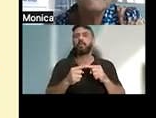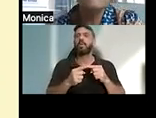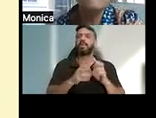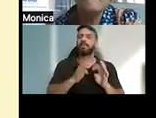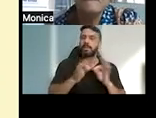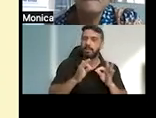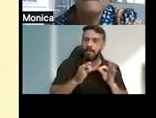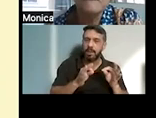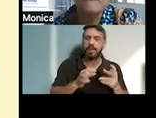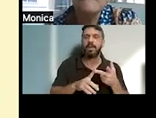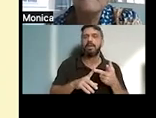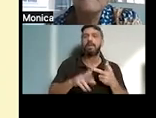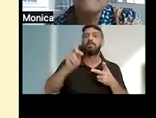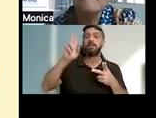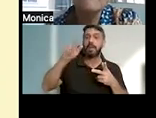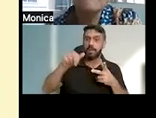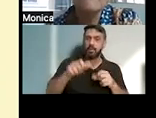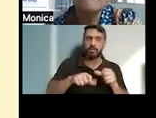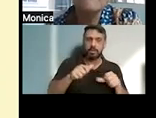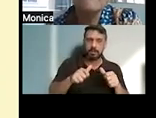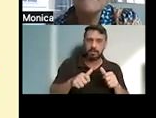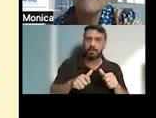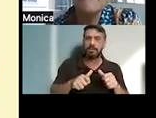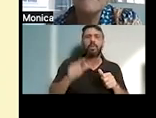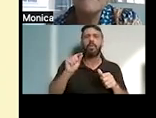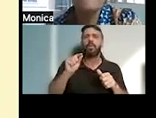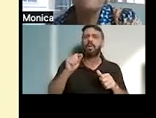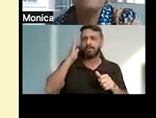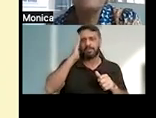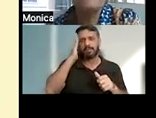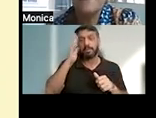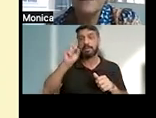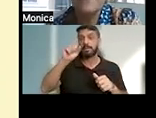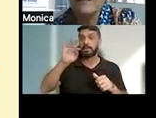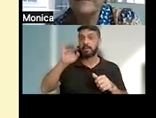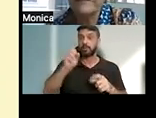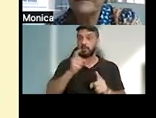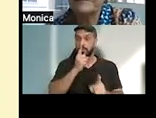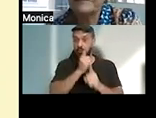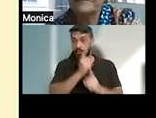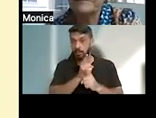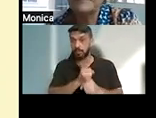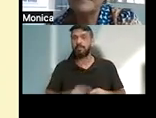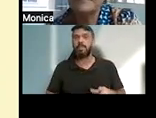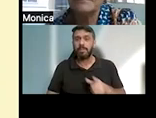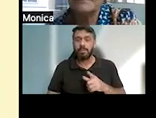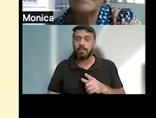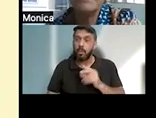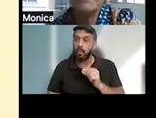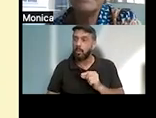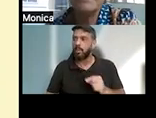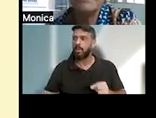de proteínas recombinantes, enfim, essa parte de questão biosintética, o diagnóstico que vocês fizeram, é uma coisa